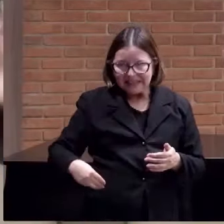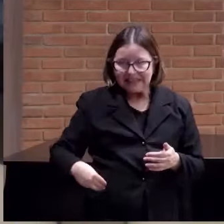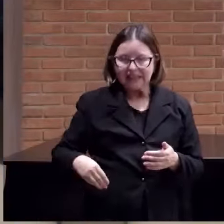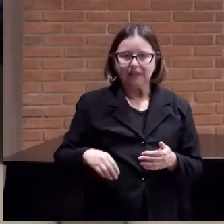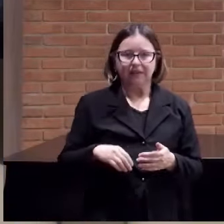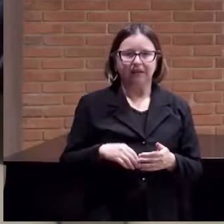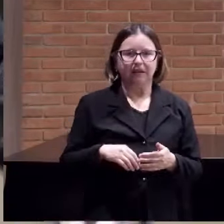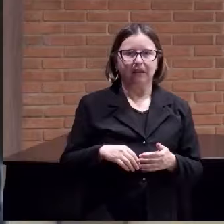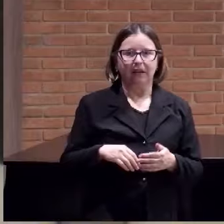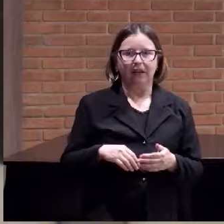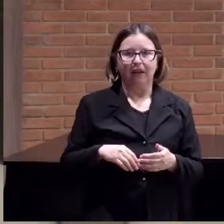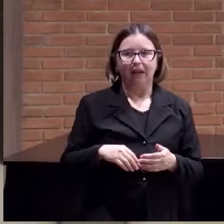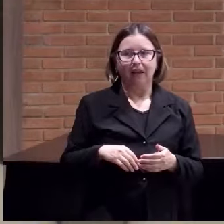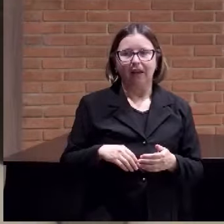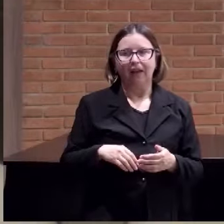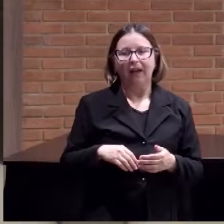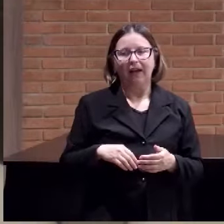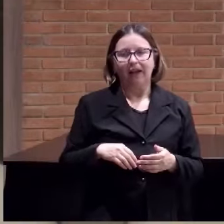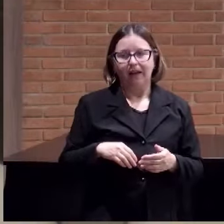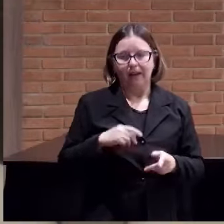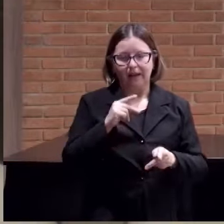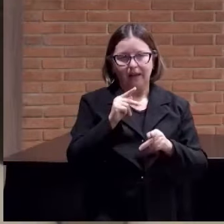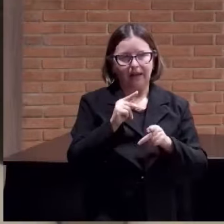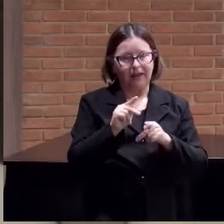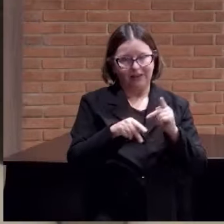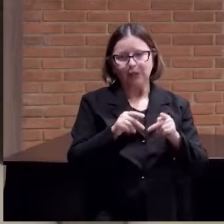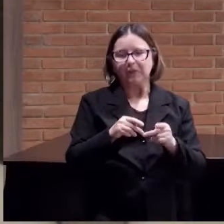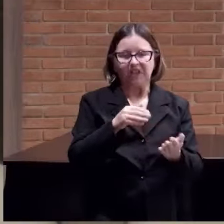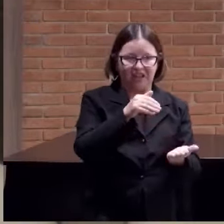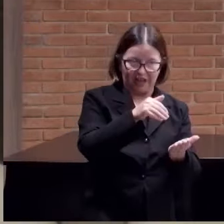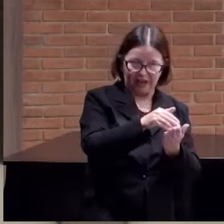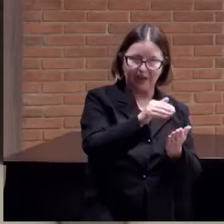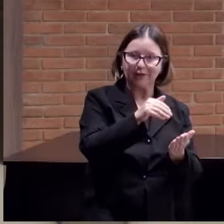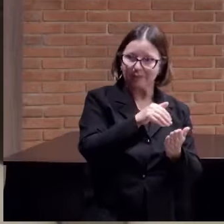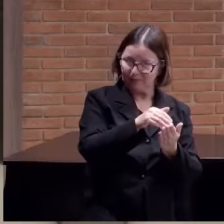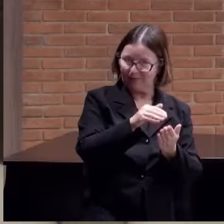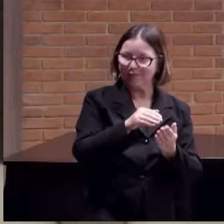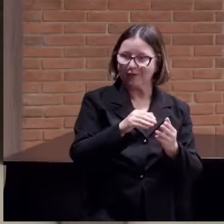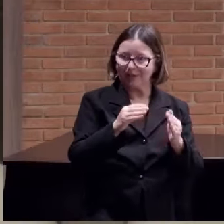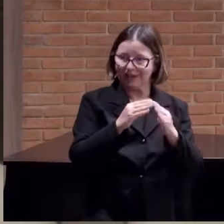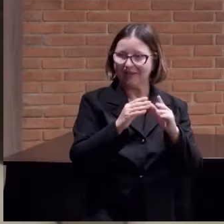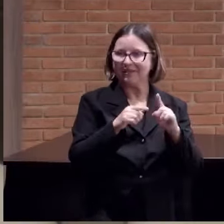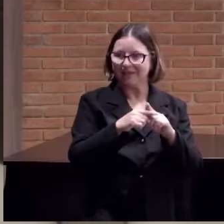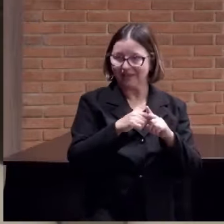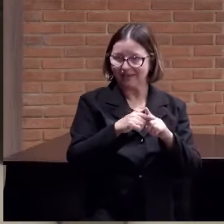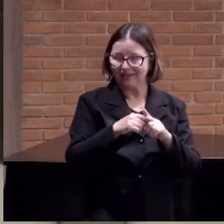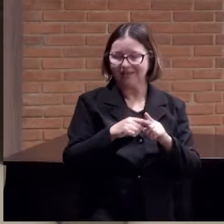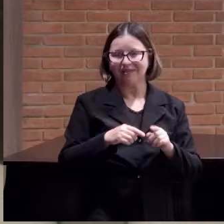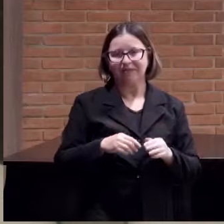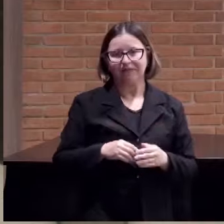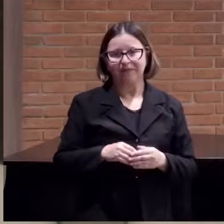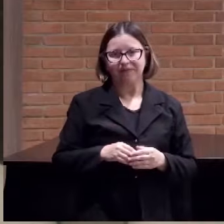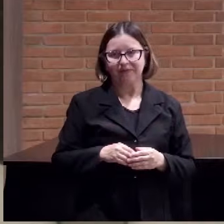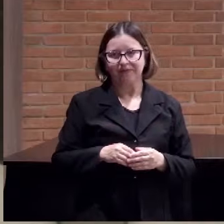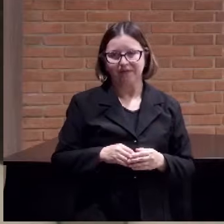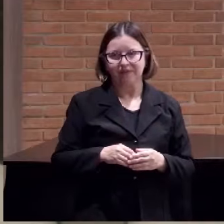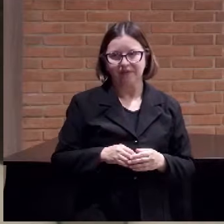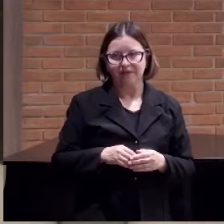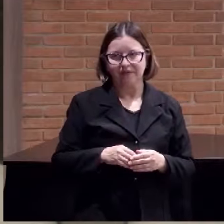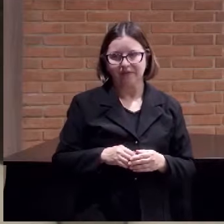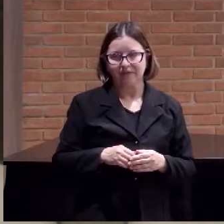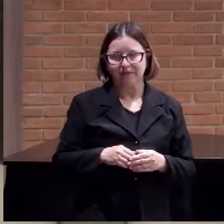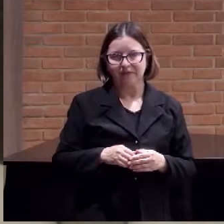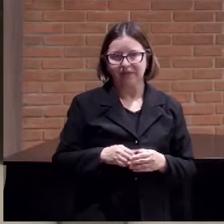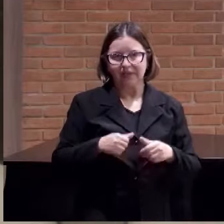tinha que ser expulso da sinagoga. E isto era fazer